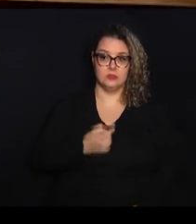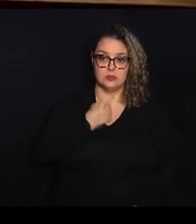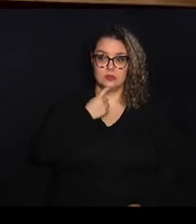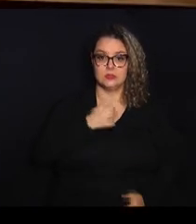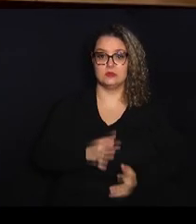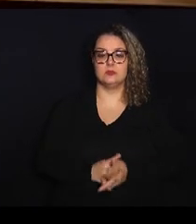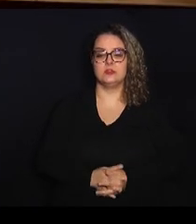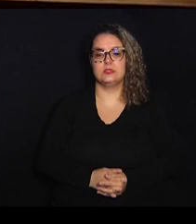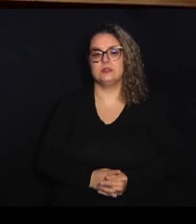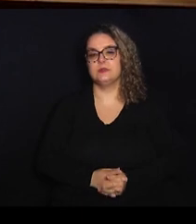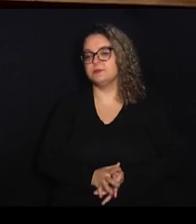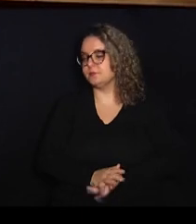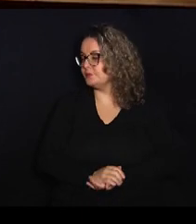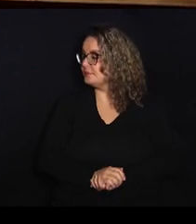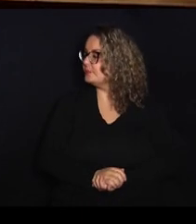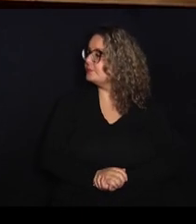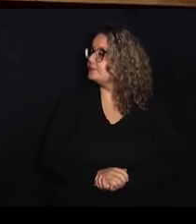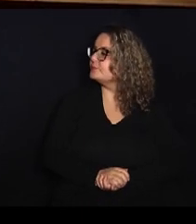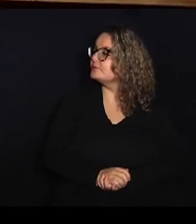Campinas.